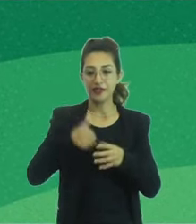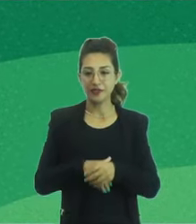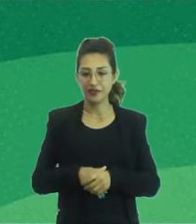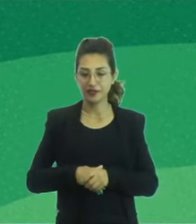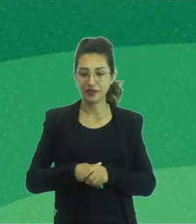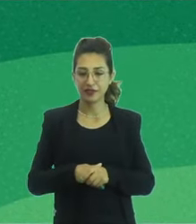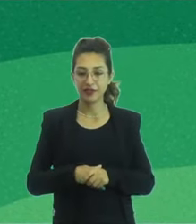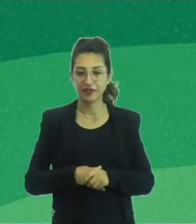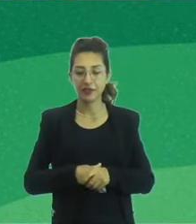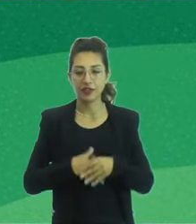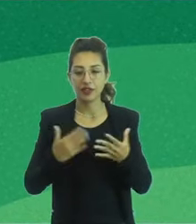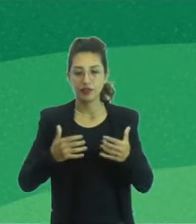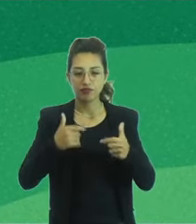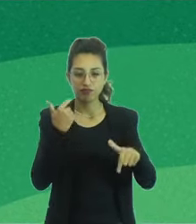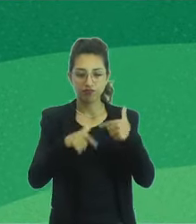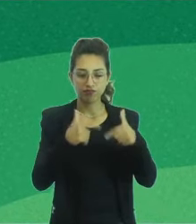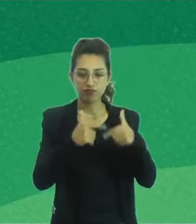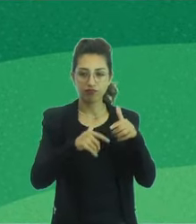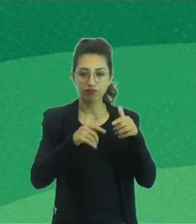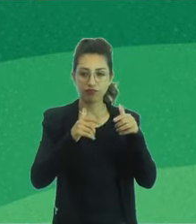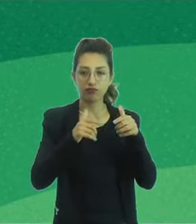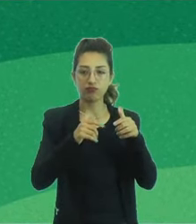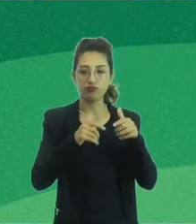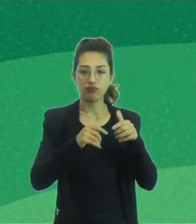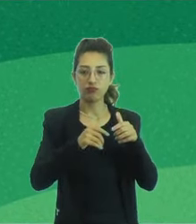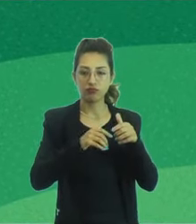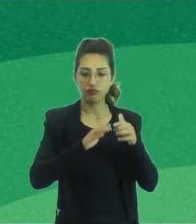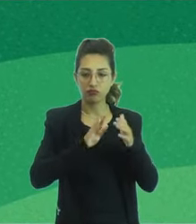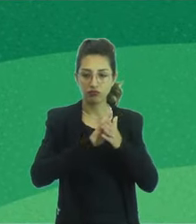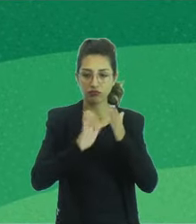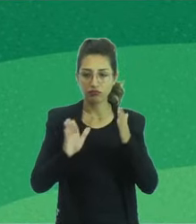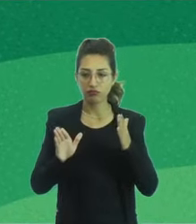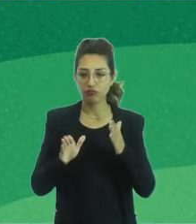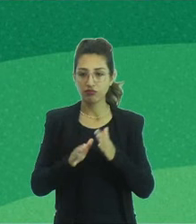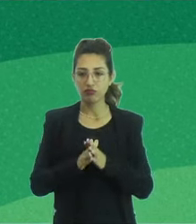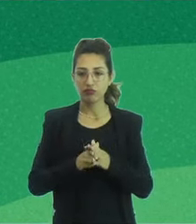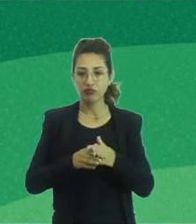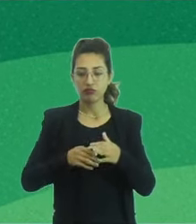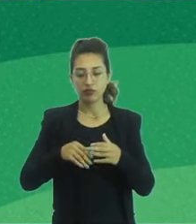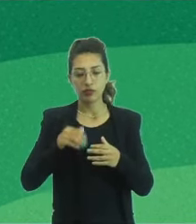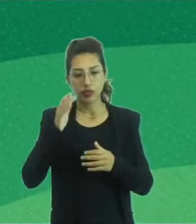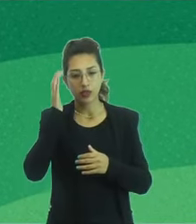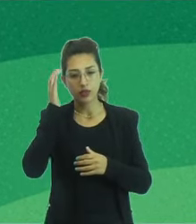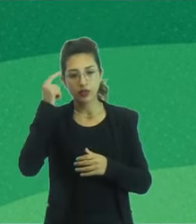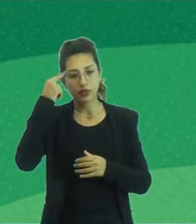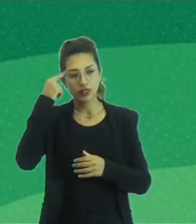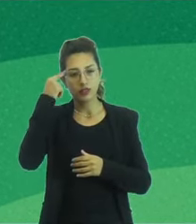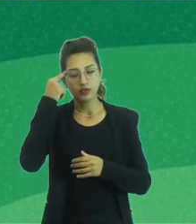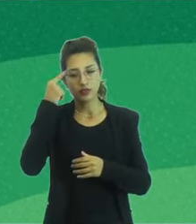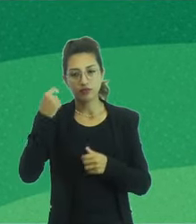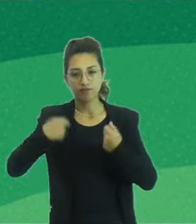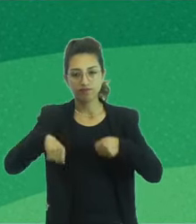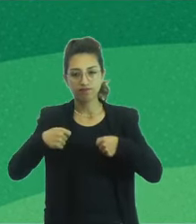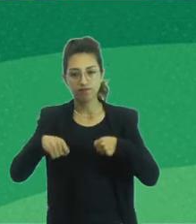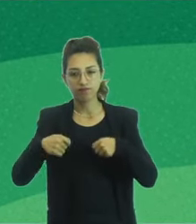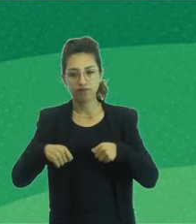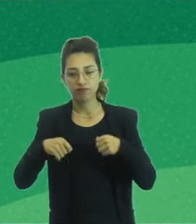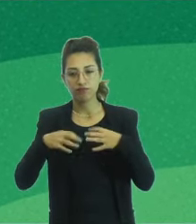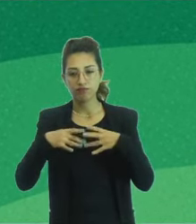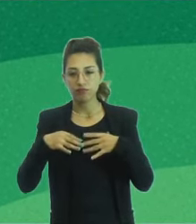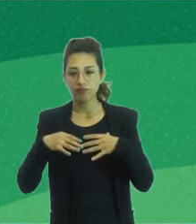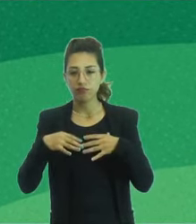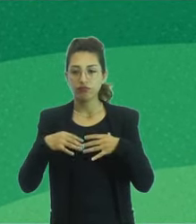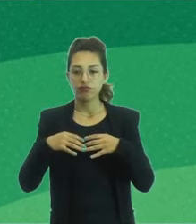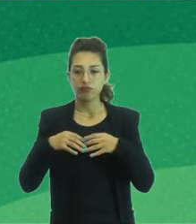trabalho e falei bom acho que eu preciso tirar um tempo fiquei pensando muito nesse